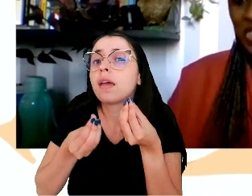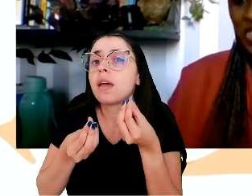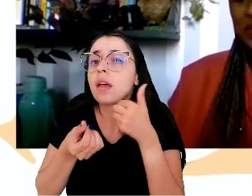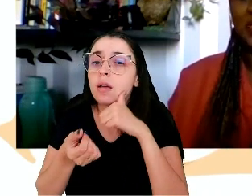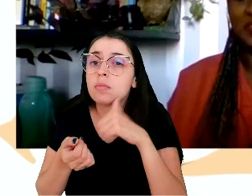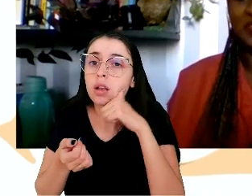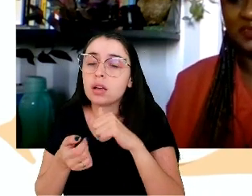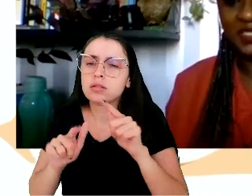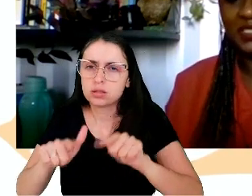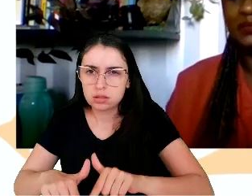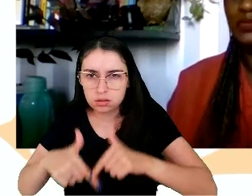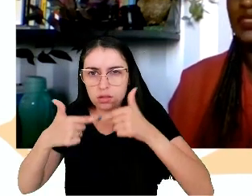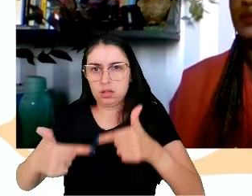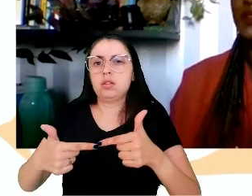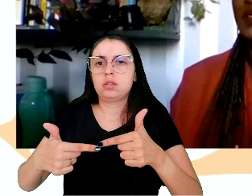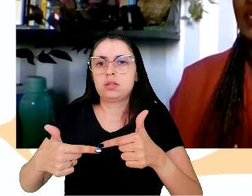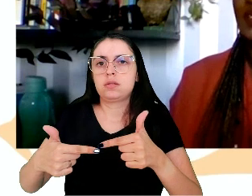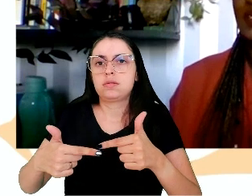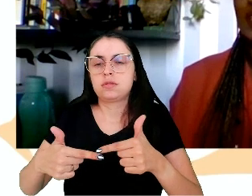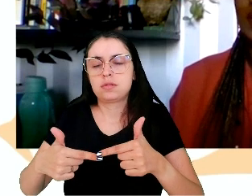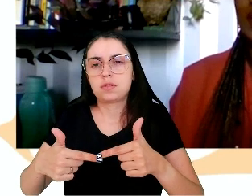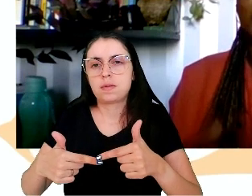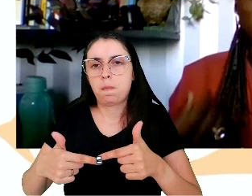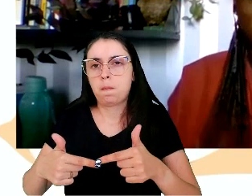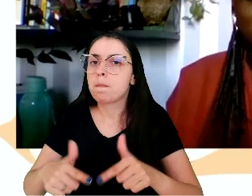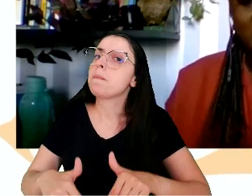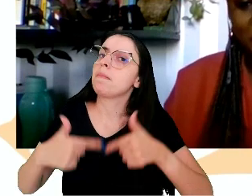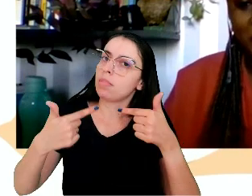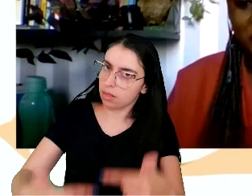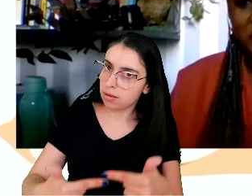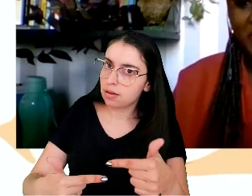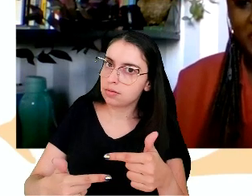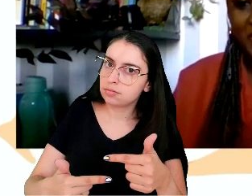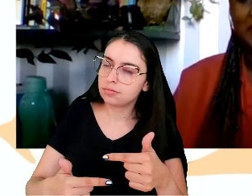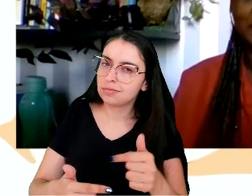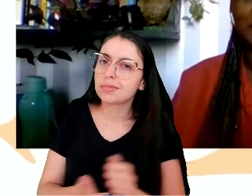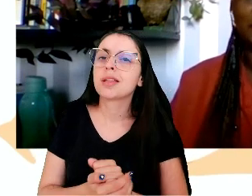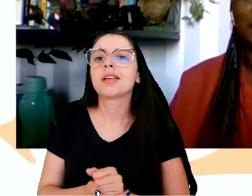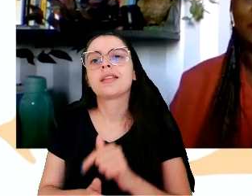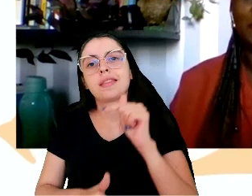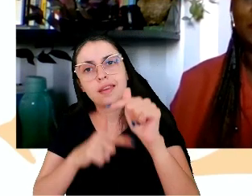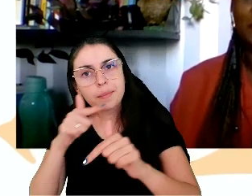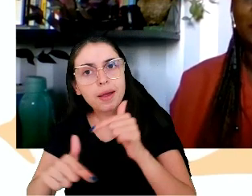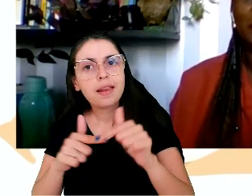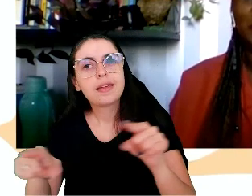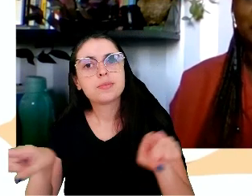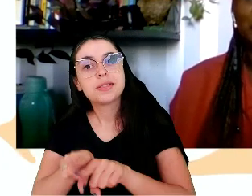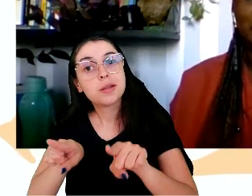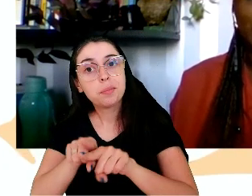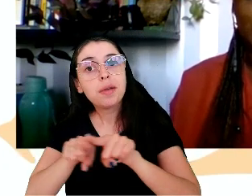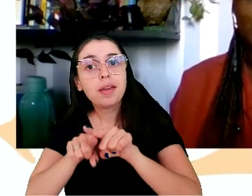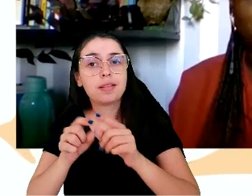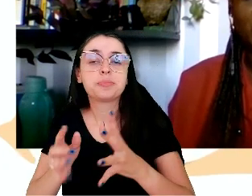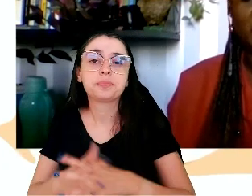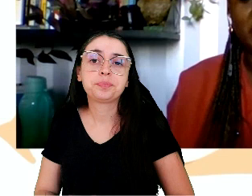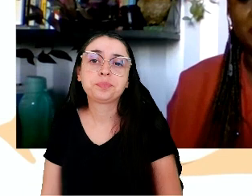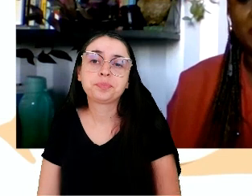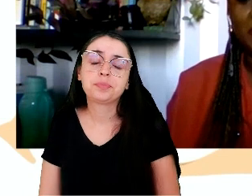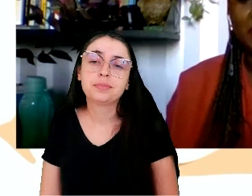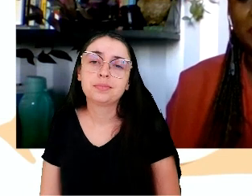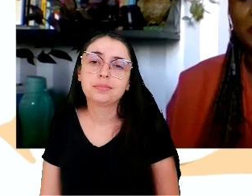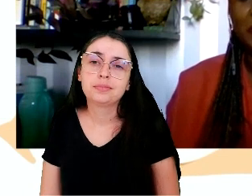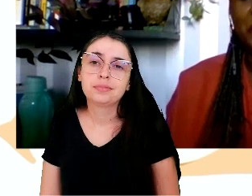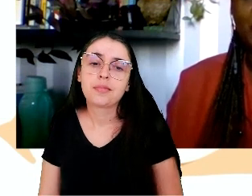Nós resistimos, enfrentamos e nos tornamos também profissionais. E foi um